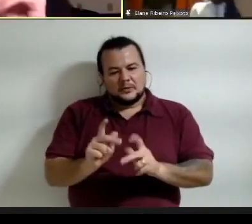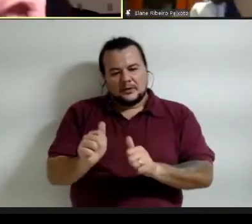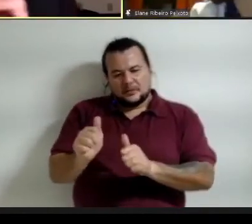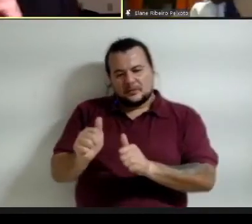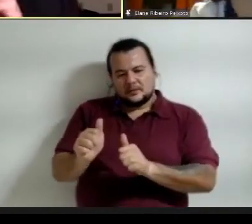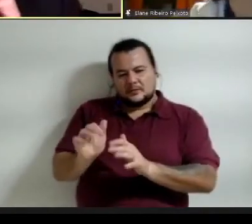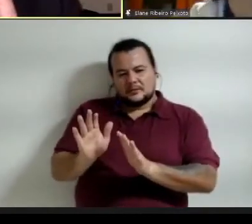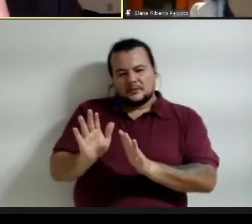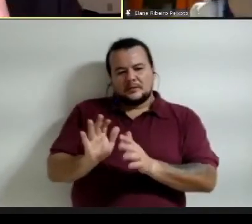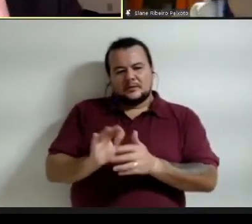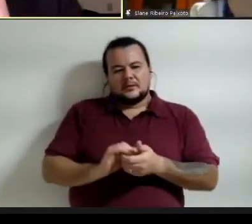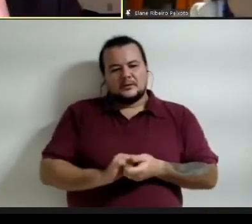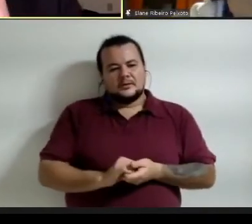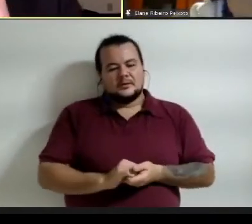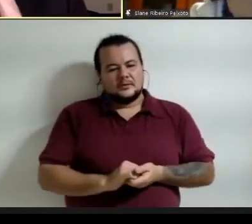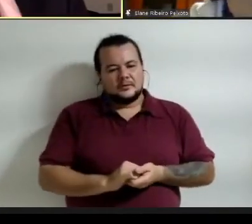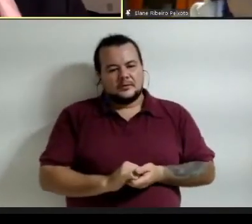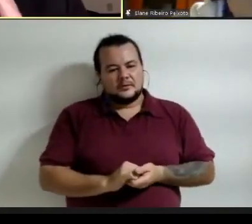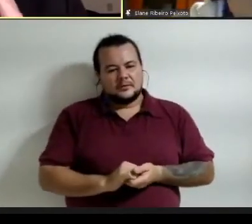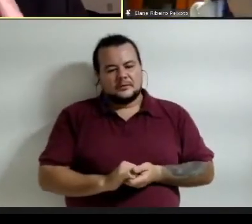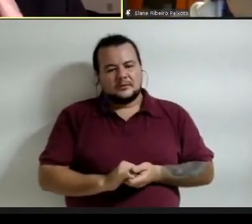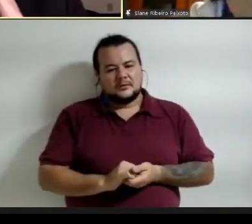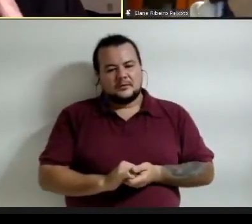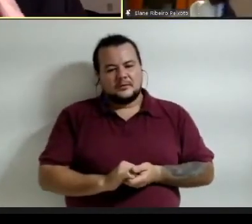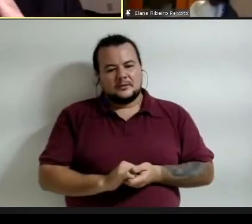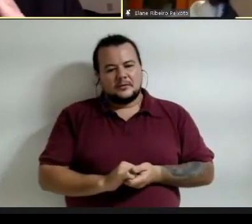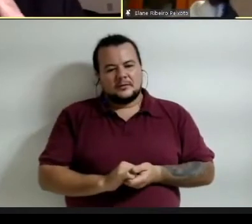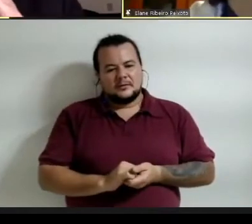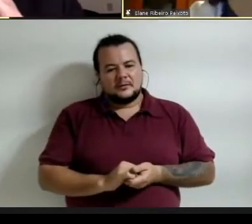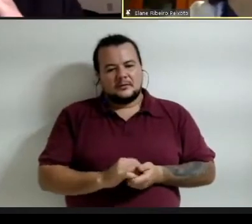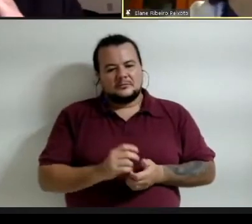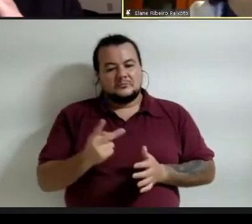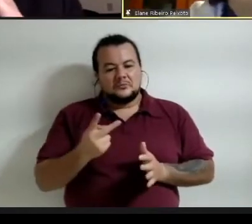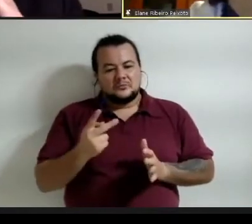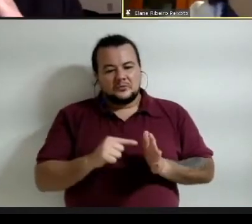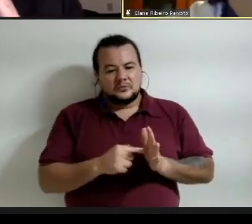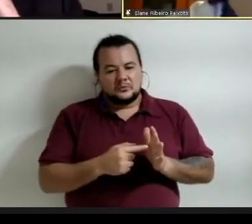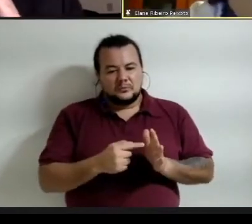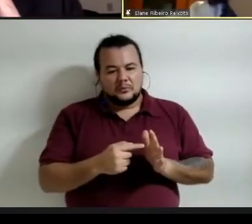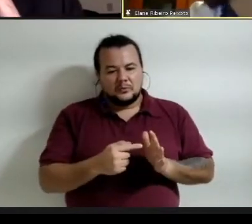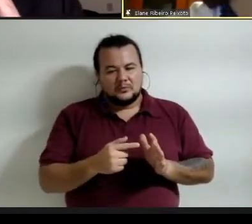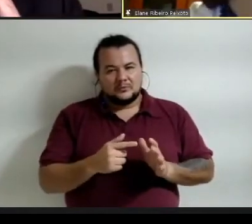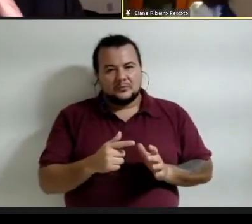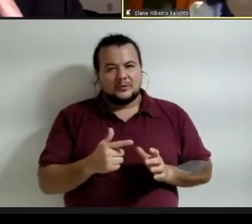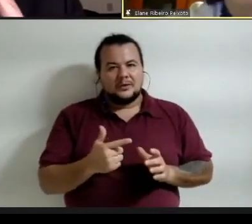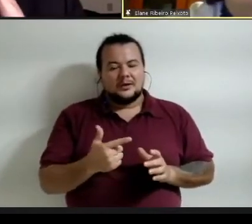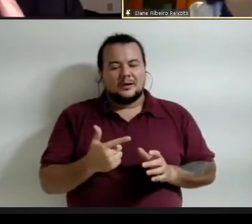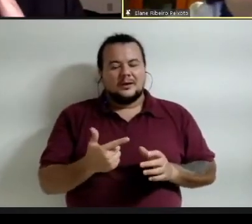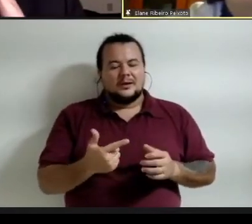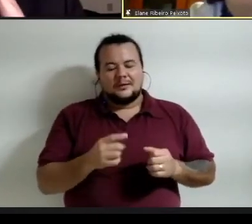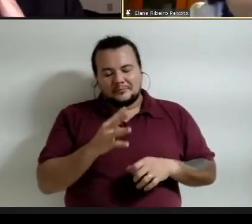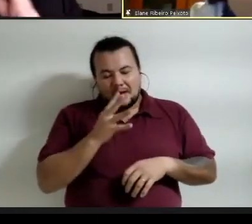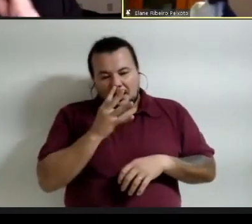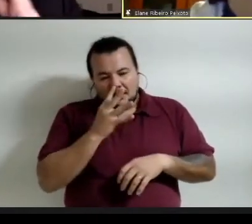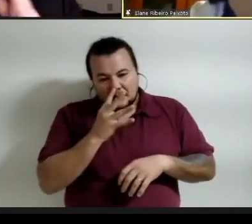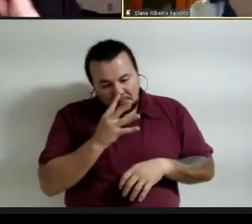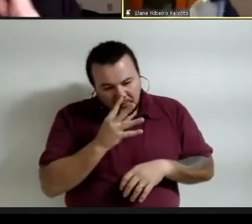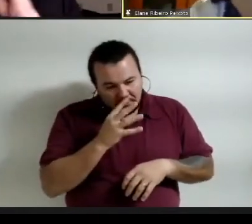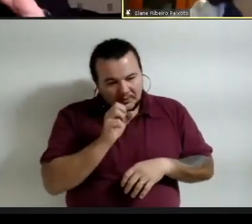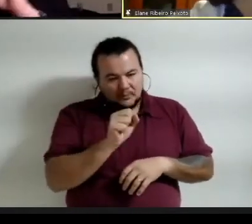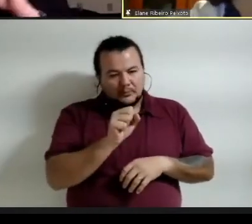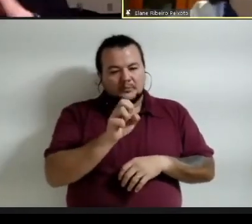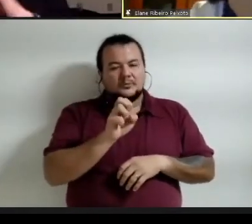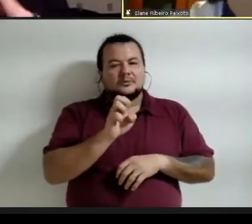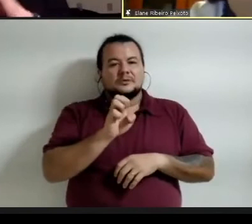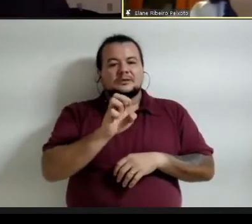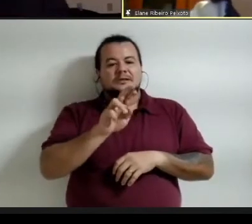Por favor, vai. Não, desculpa, te interrompi. E não é de espantar a admiração pela obra de Sérgio Bernardes, que